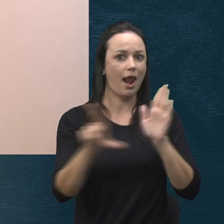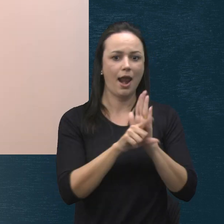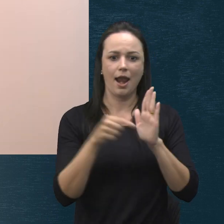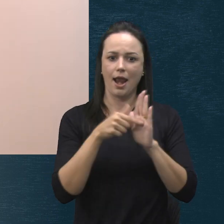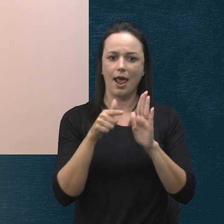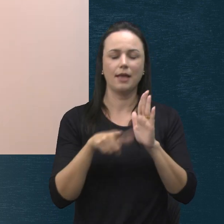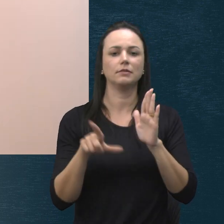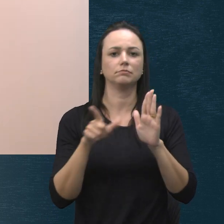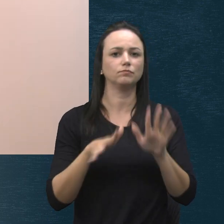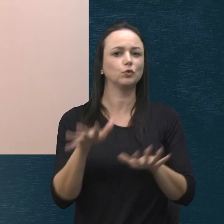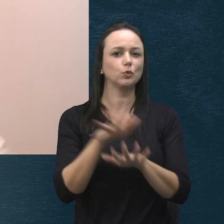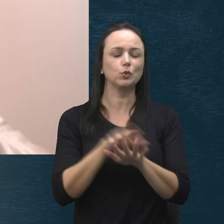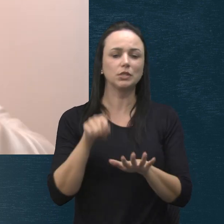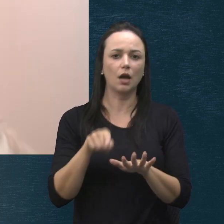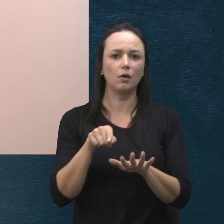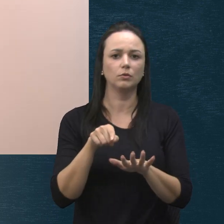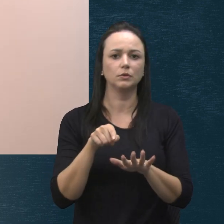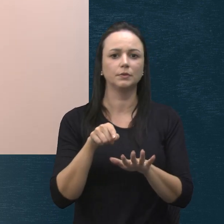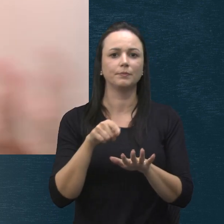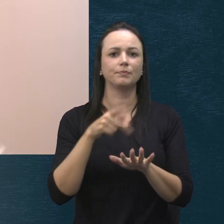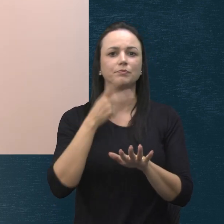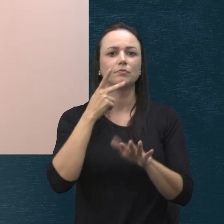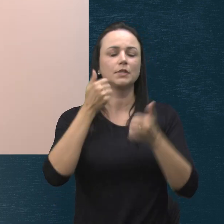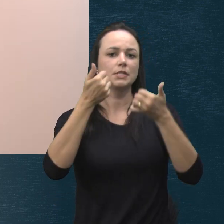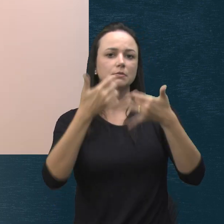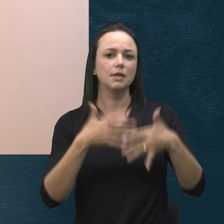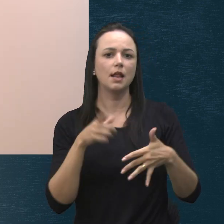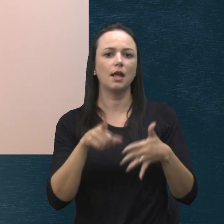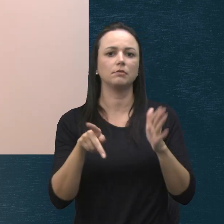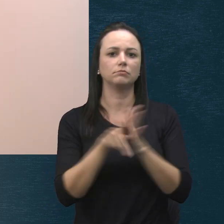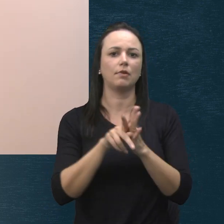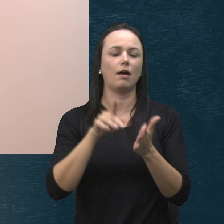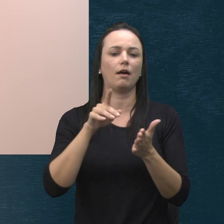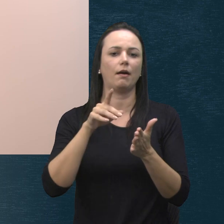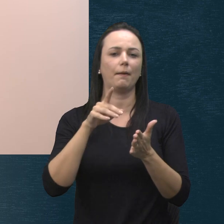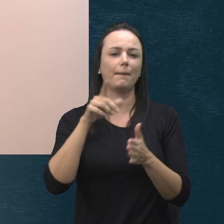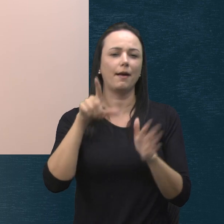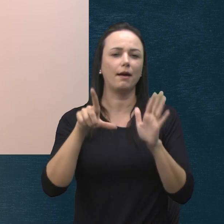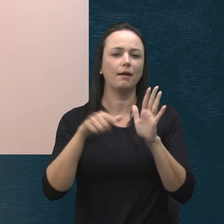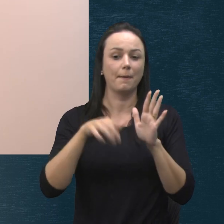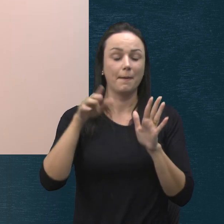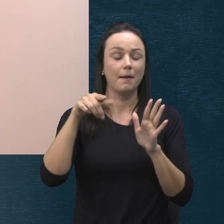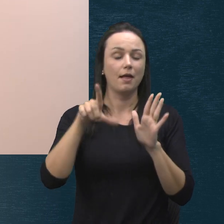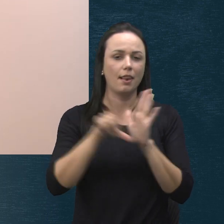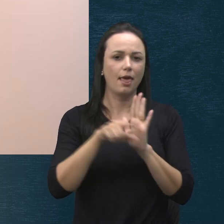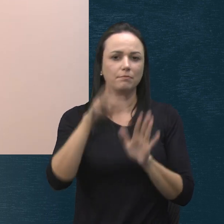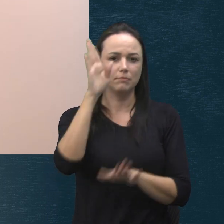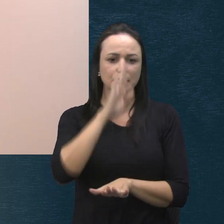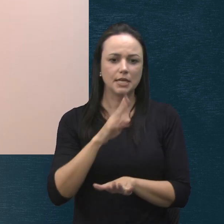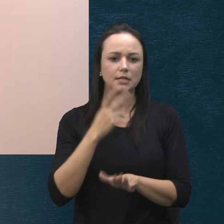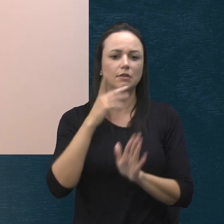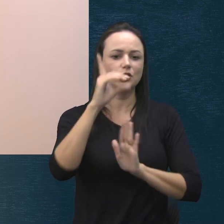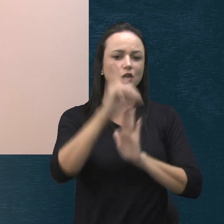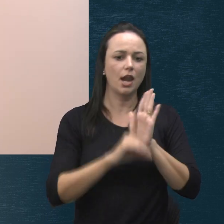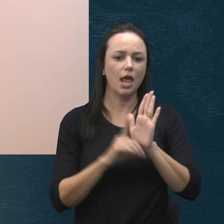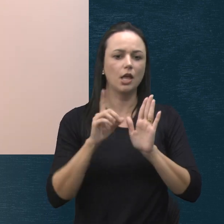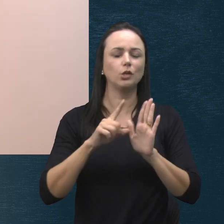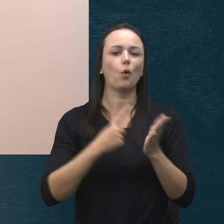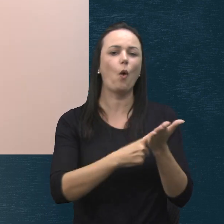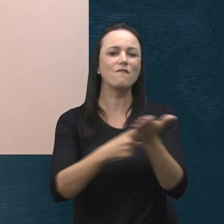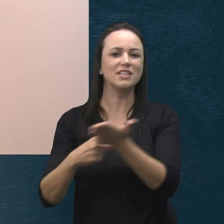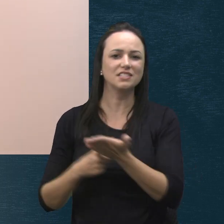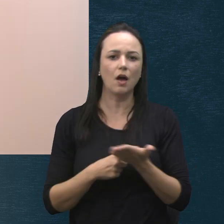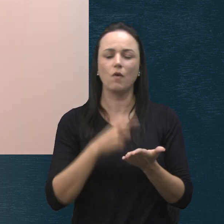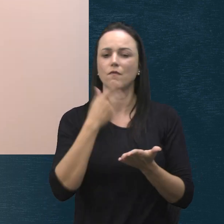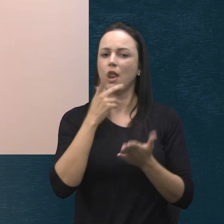que é a lei que descreve para a realidade brasileira, basicamente a Convenção de Direito da Pessoa com Deficiência, não permite. Ela